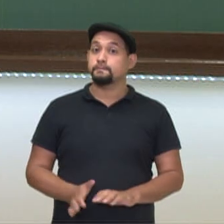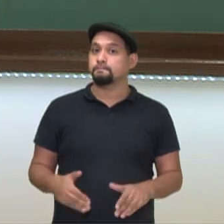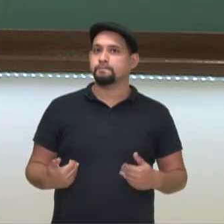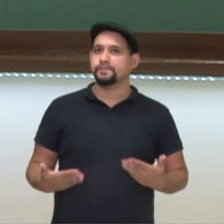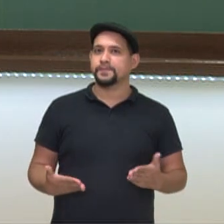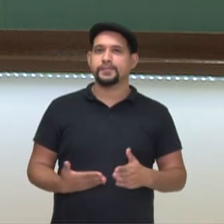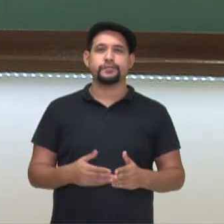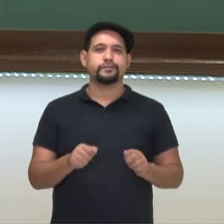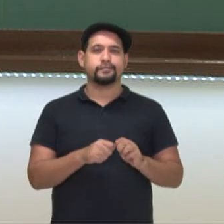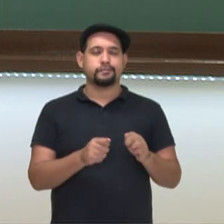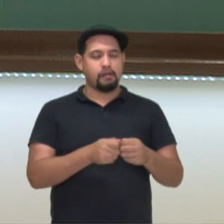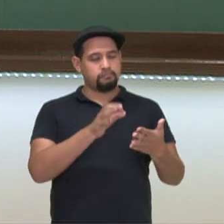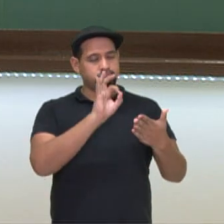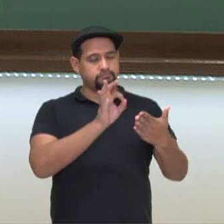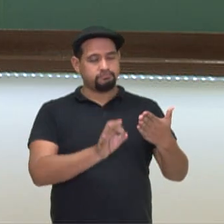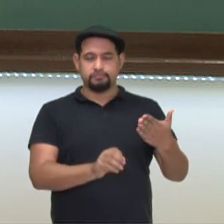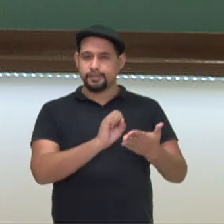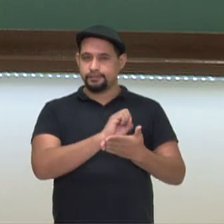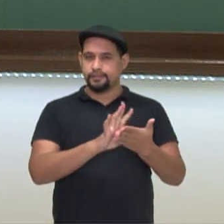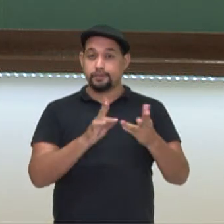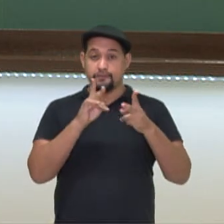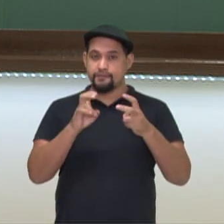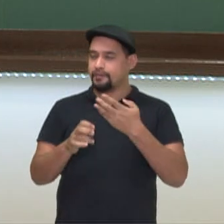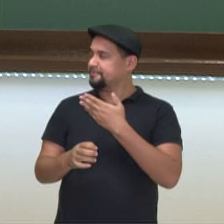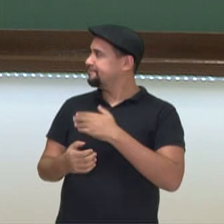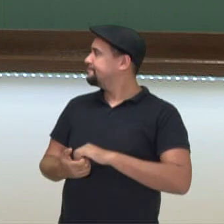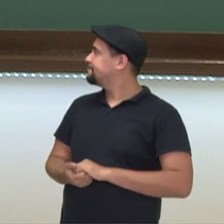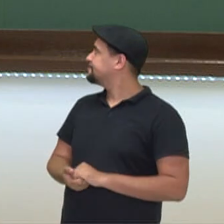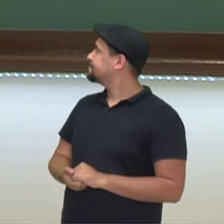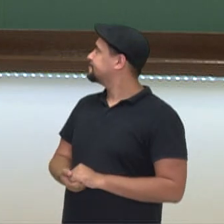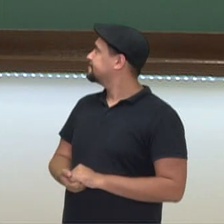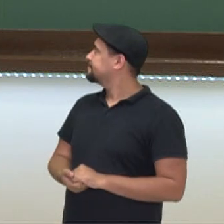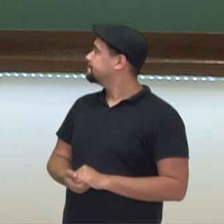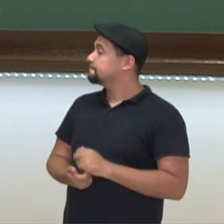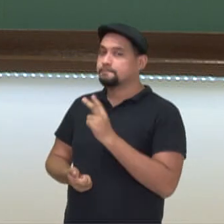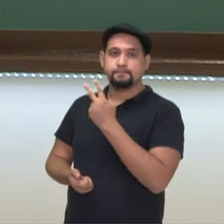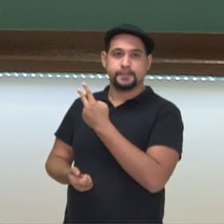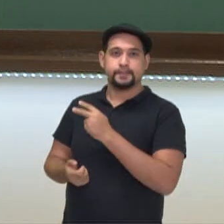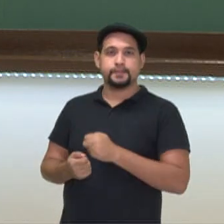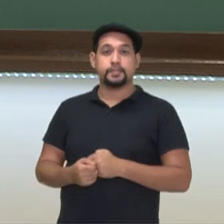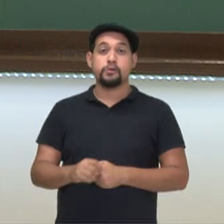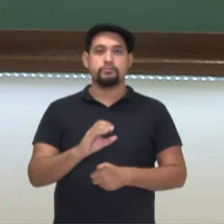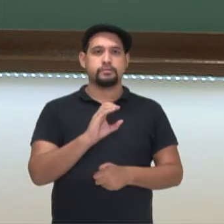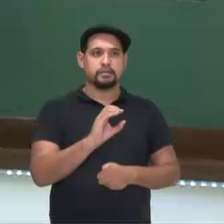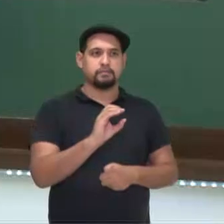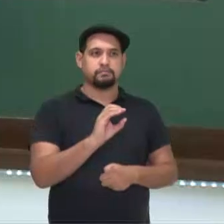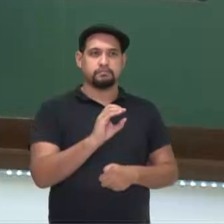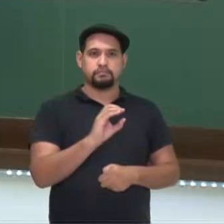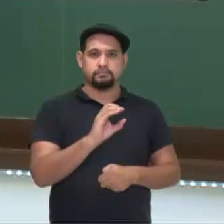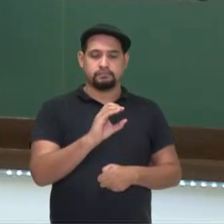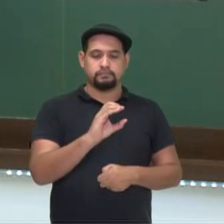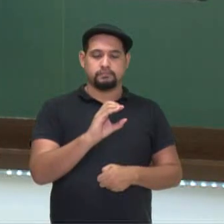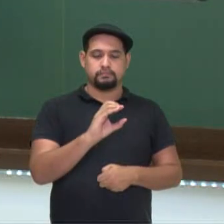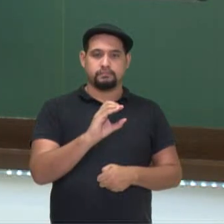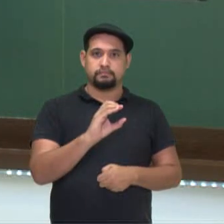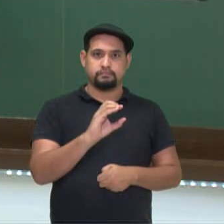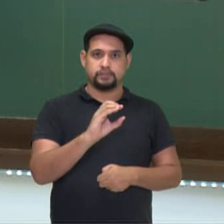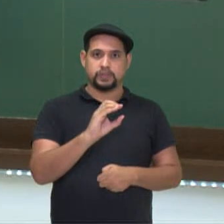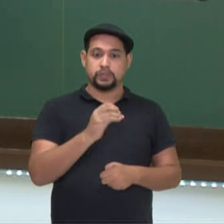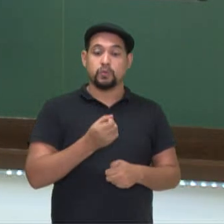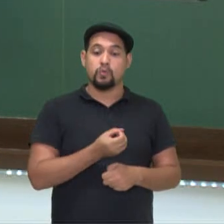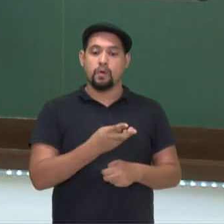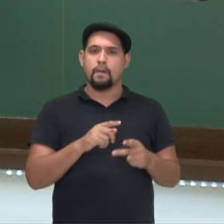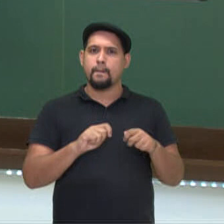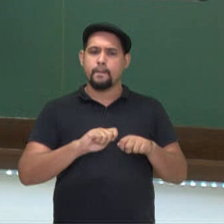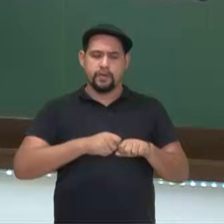Então vamos lá, vamos fazer a correção nesse exercício. Confere lá comigo. Olha só, o custo C, está aqui, de produção de um